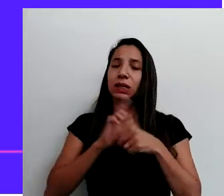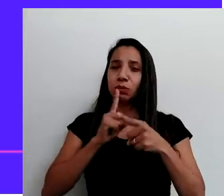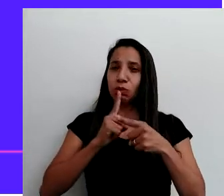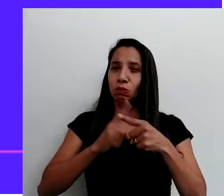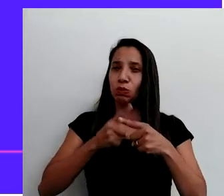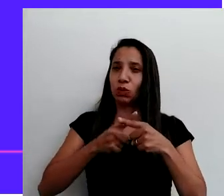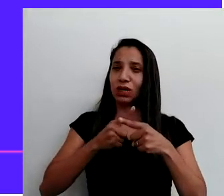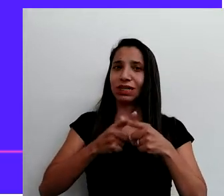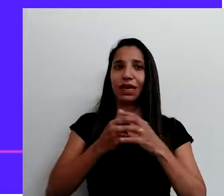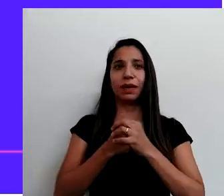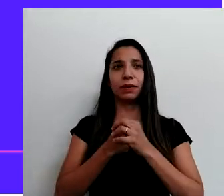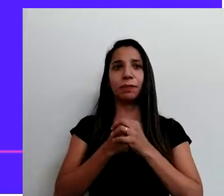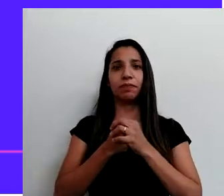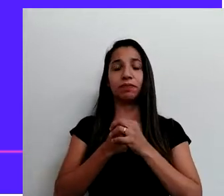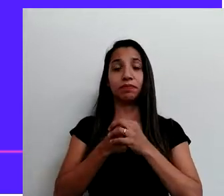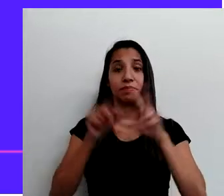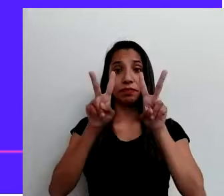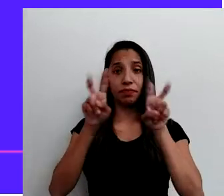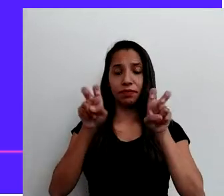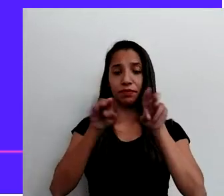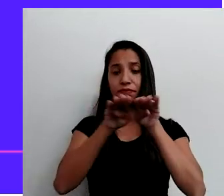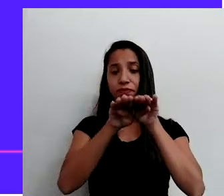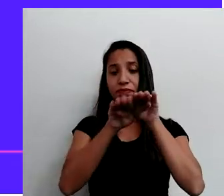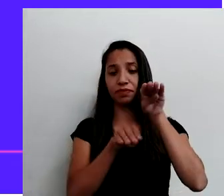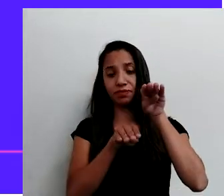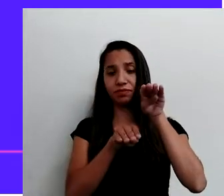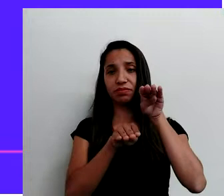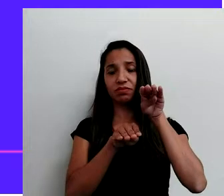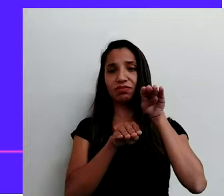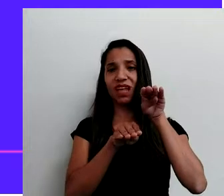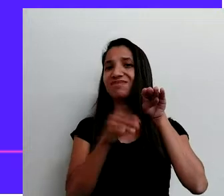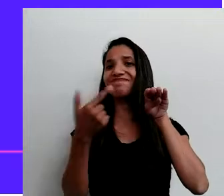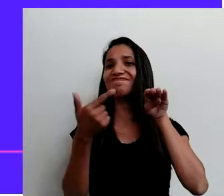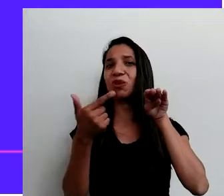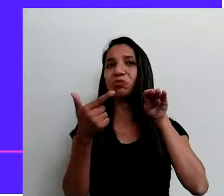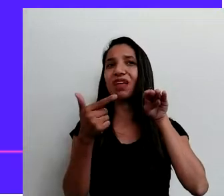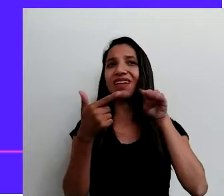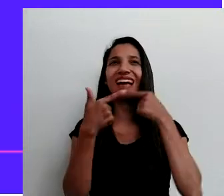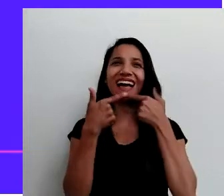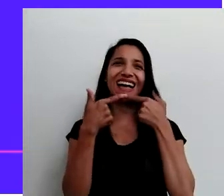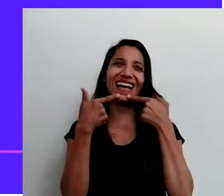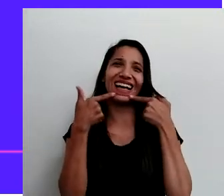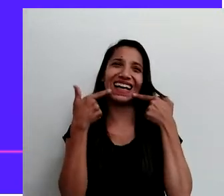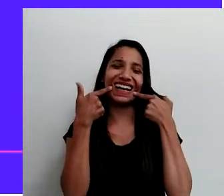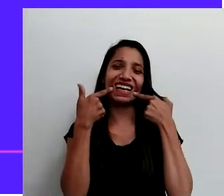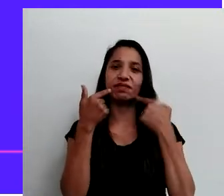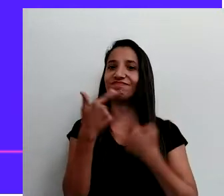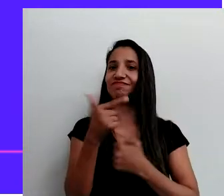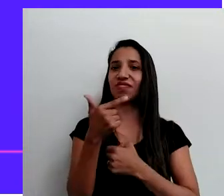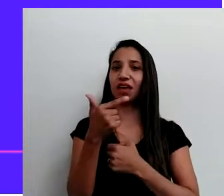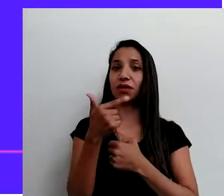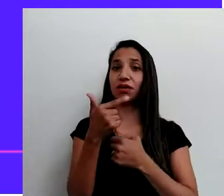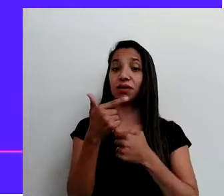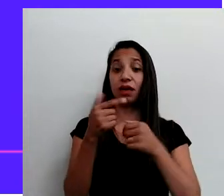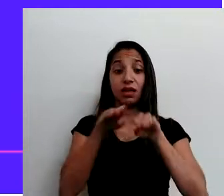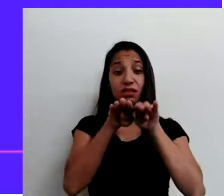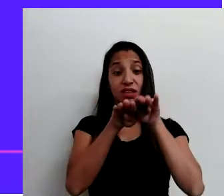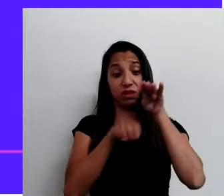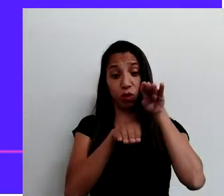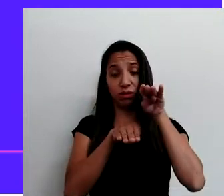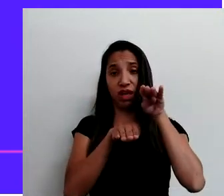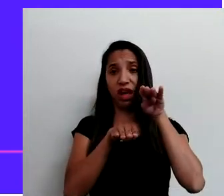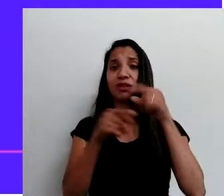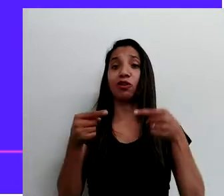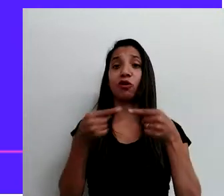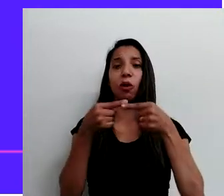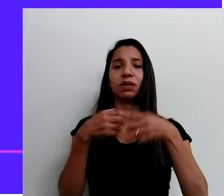tratar de desigualdade não é simpático, tem muito mais a ver com desconforto, né?